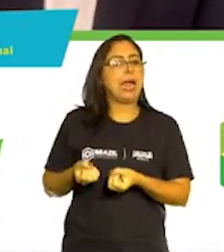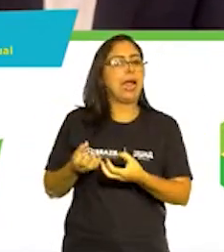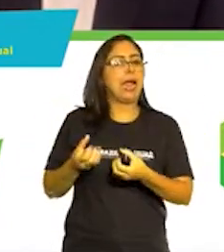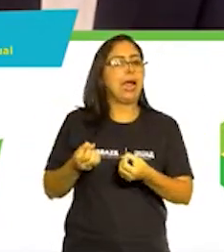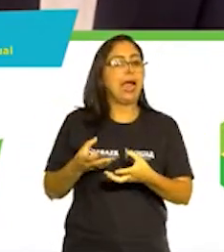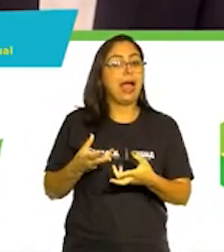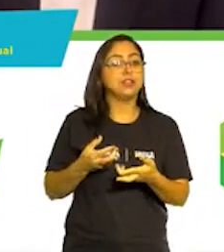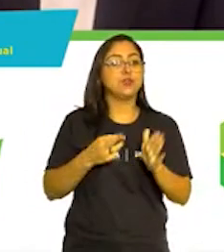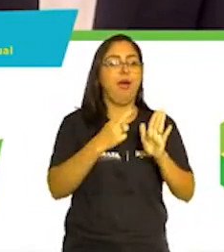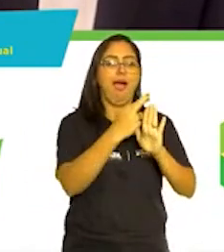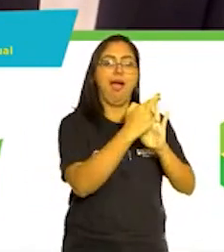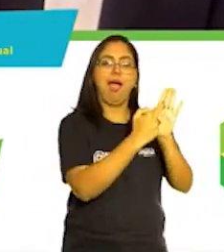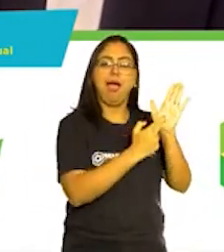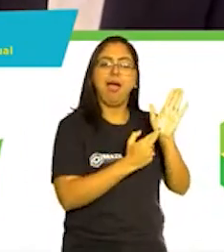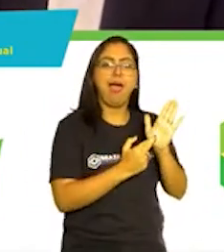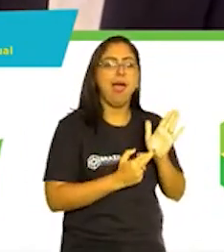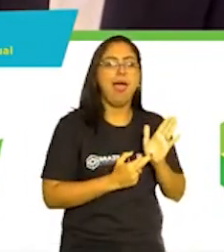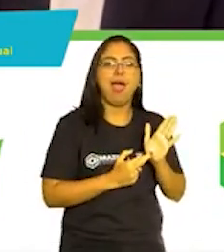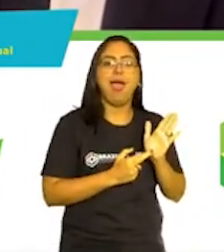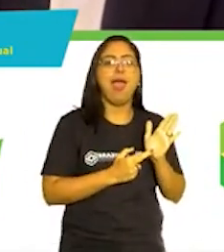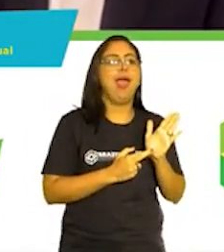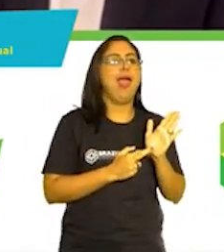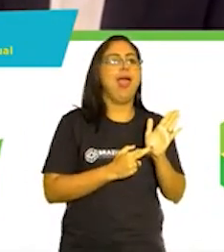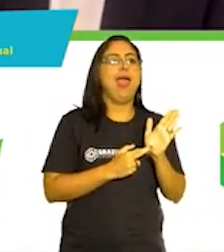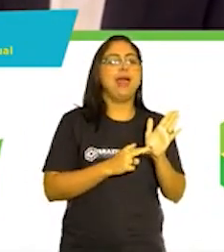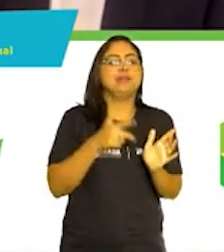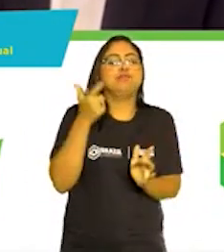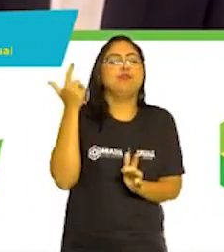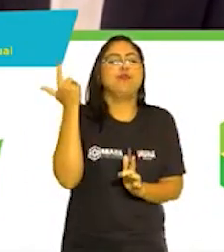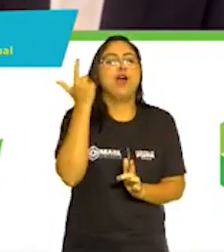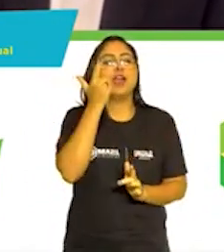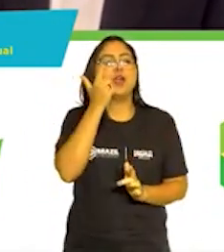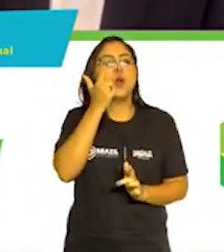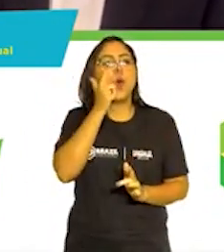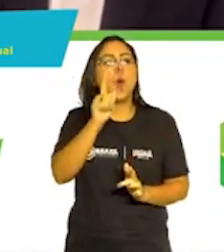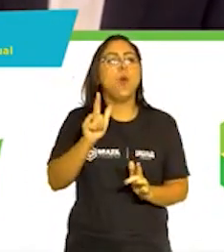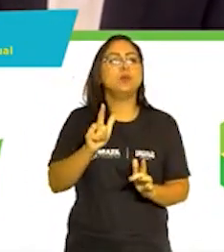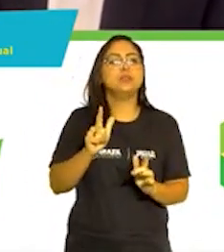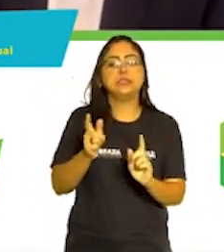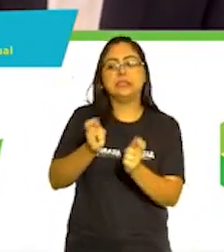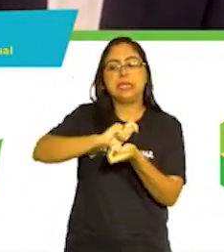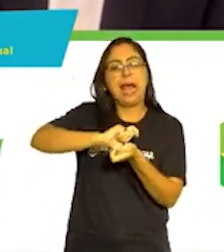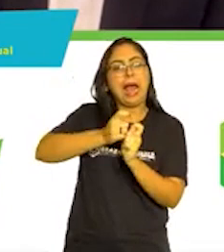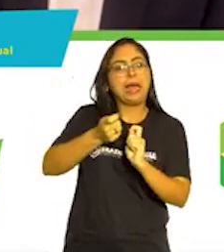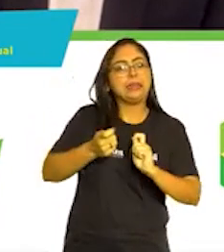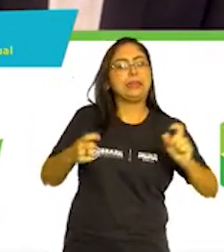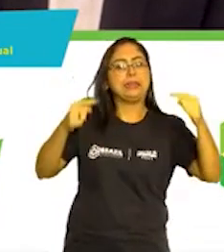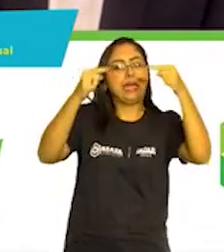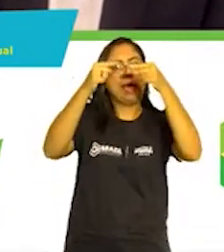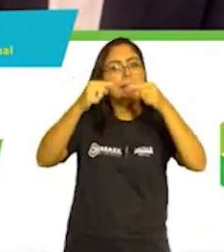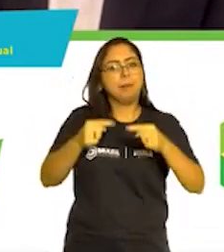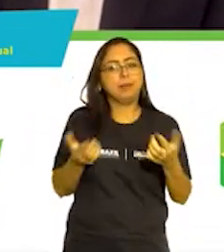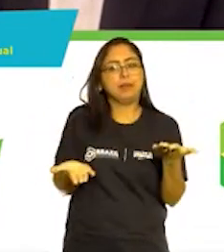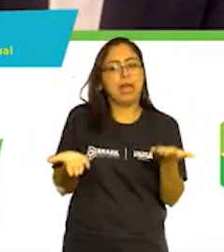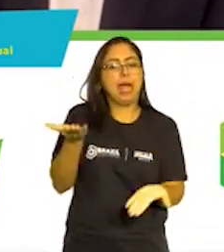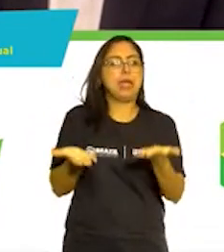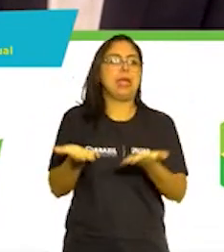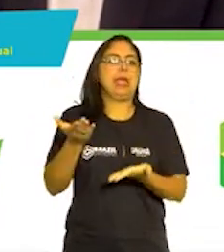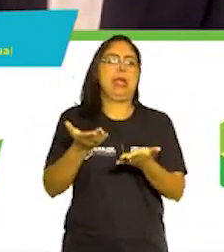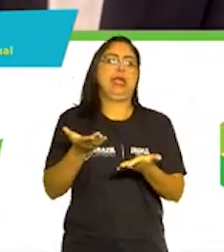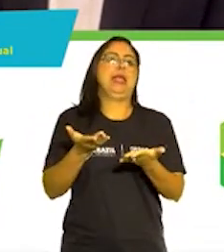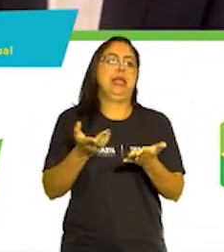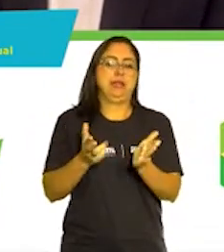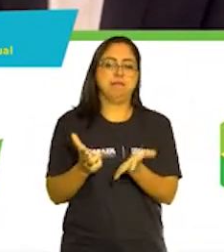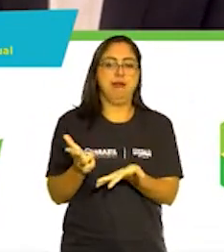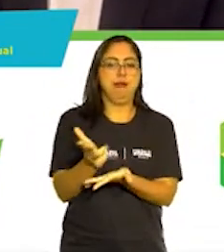para entregar o ajuste fiscal que o país precisa fazer. o que significa que a gente vai precisar olhar para o